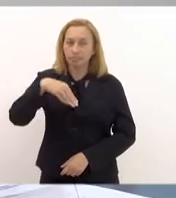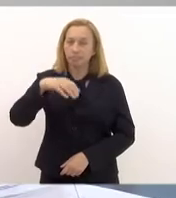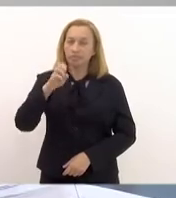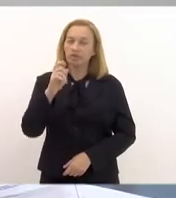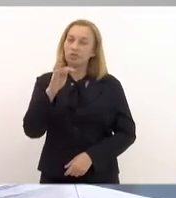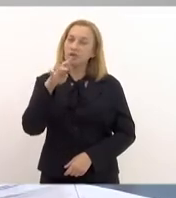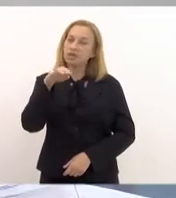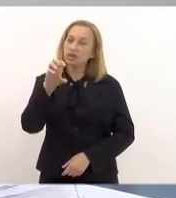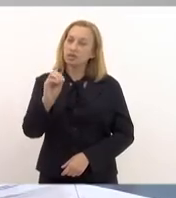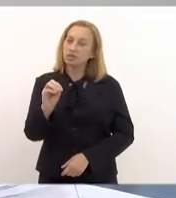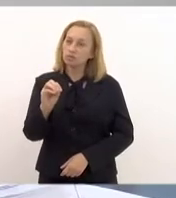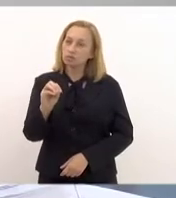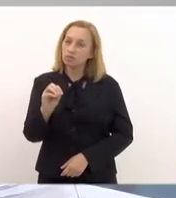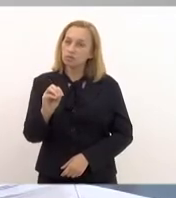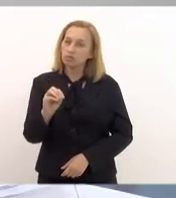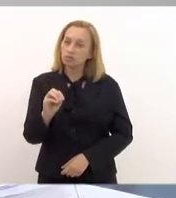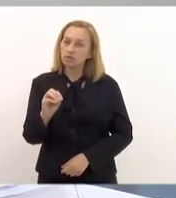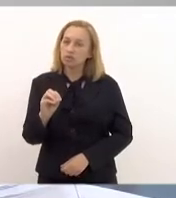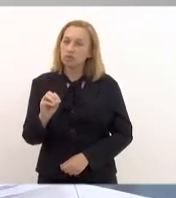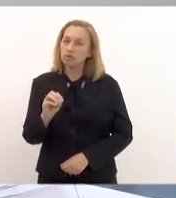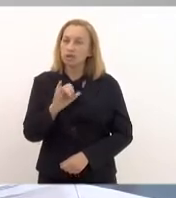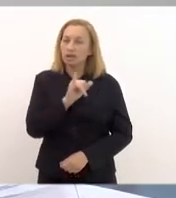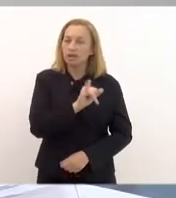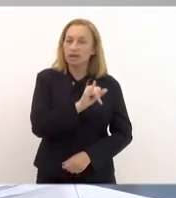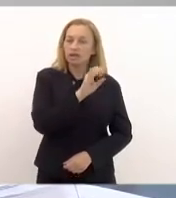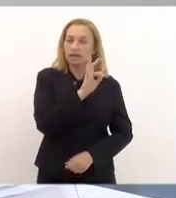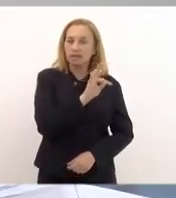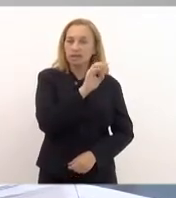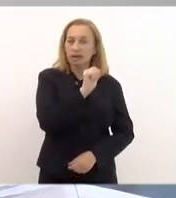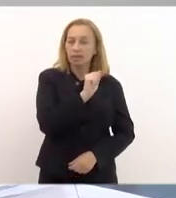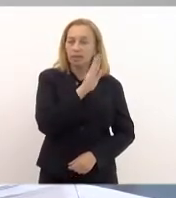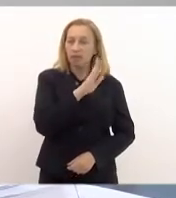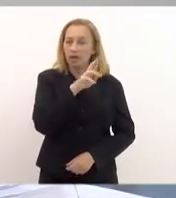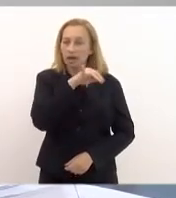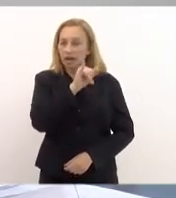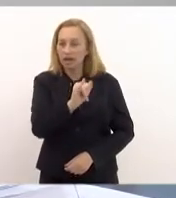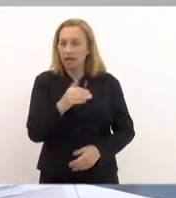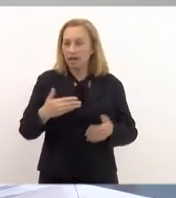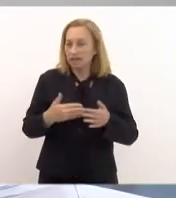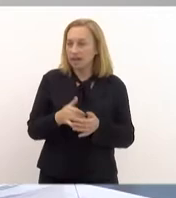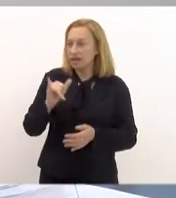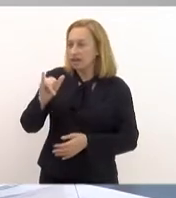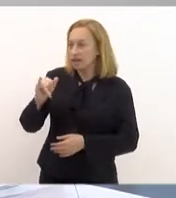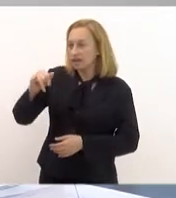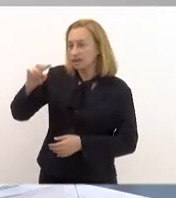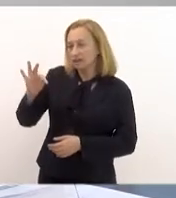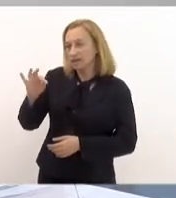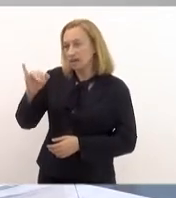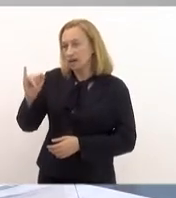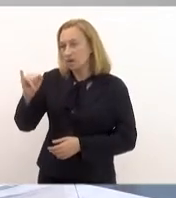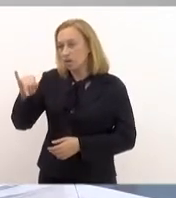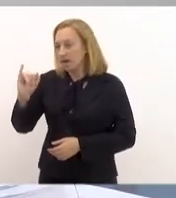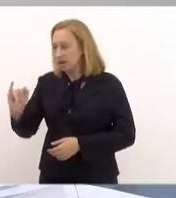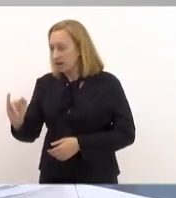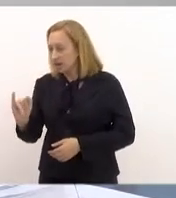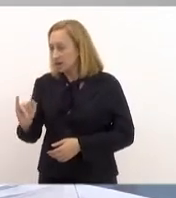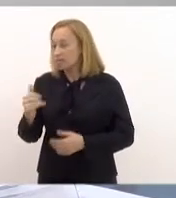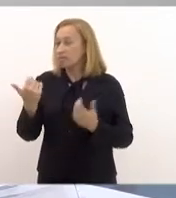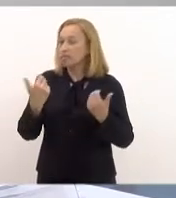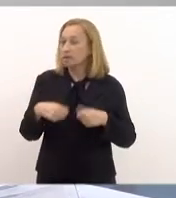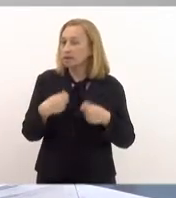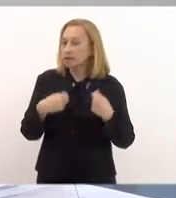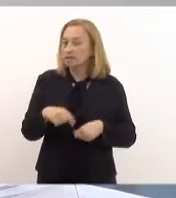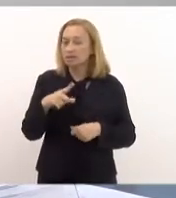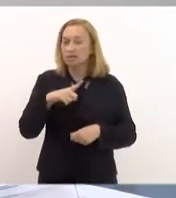metropolitano, desde Itaboraí até Itaguaí, ele precisa ter